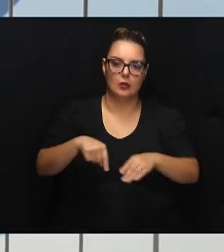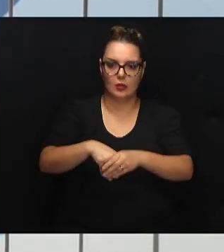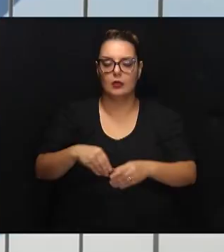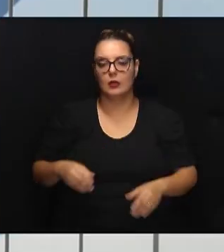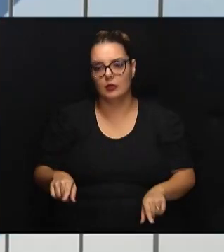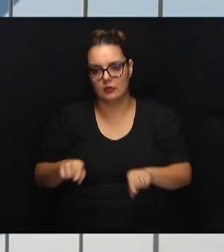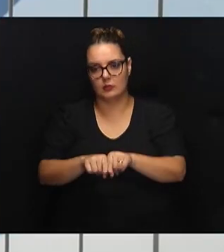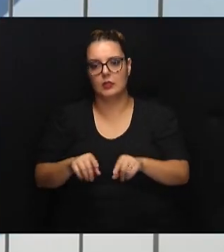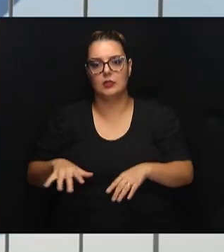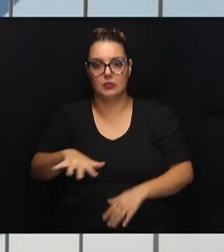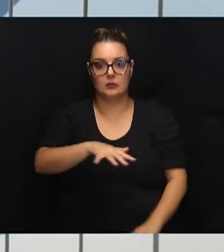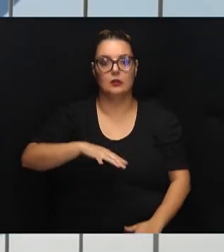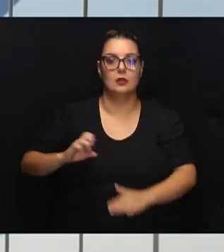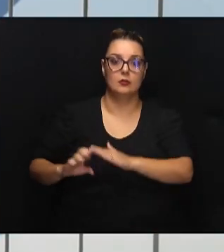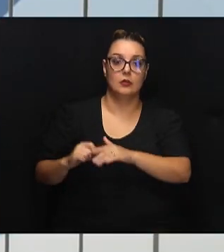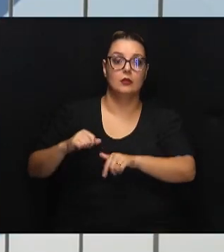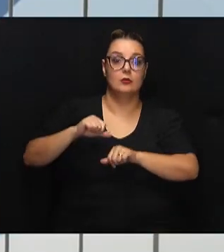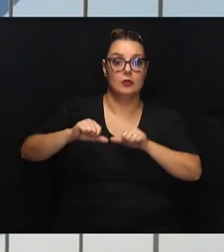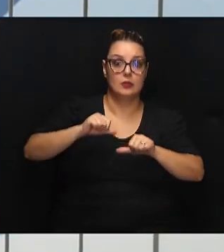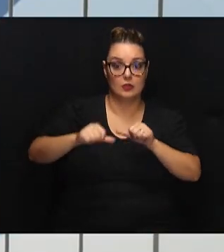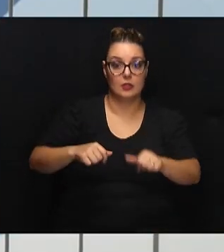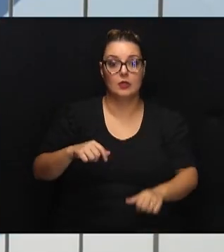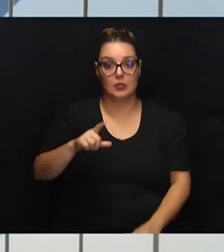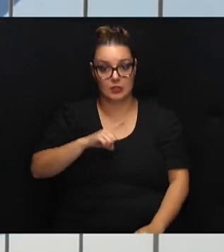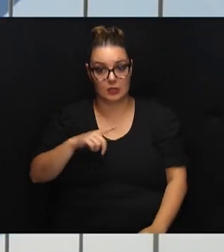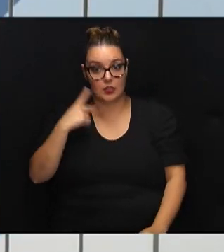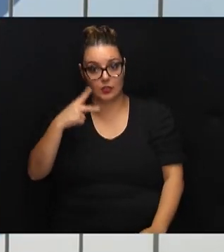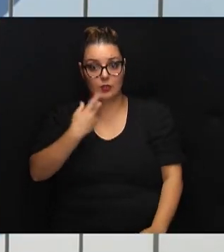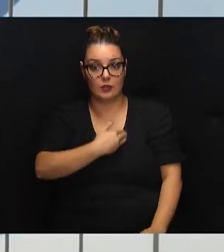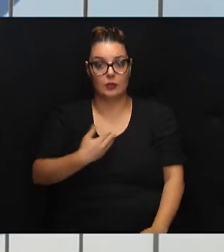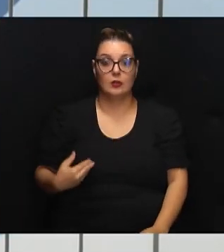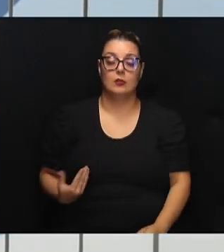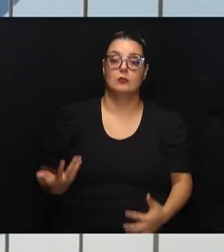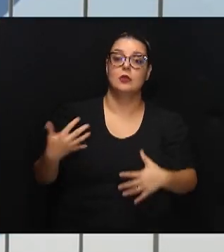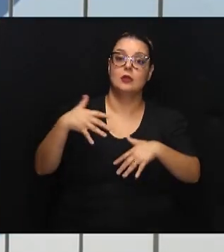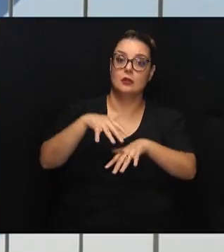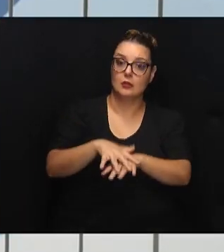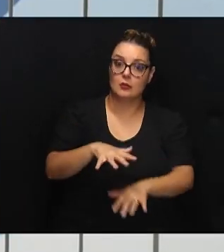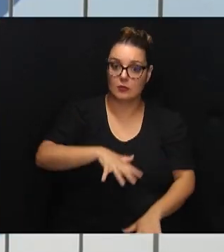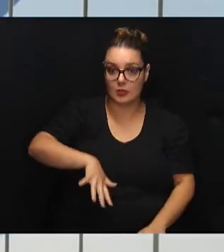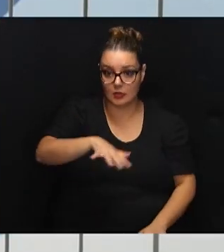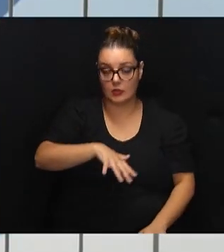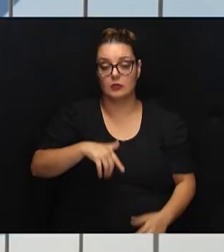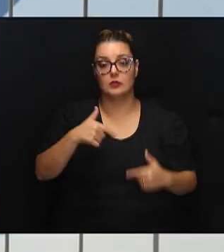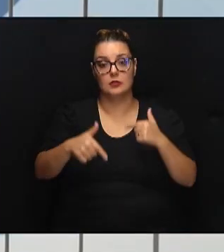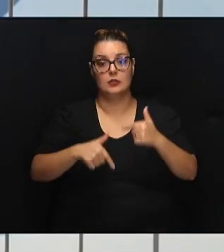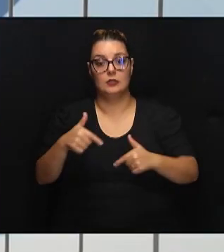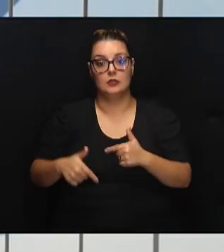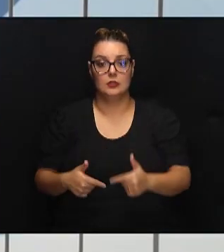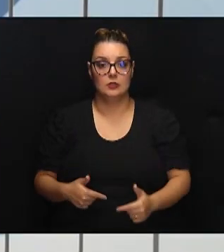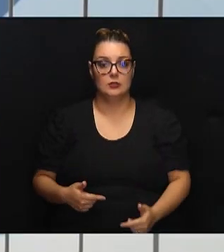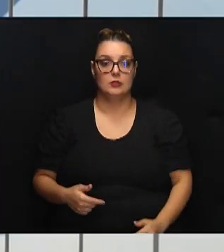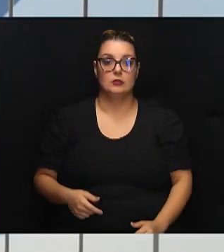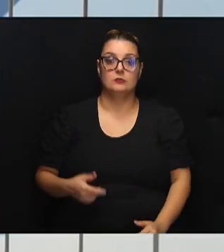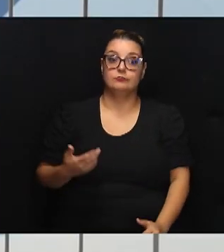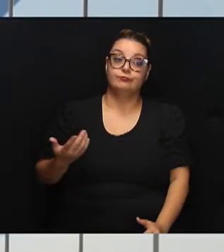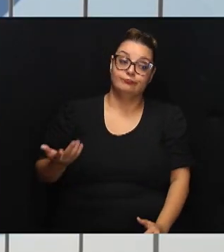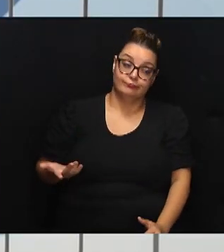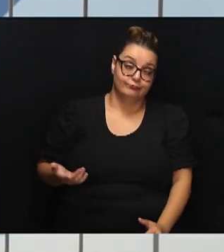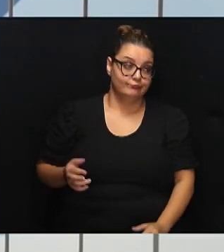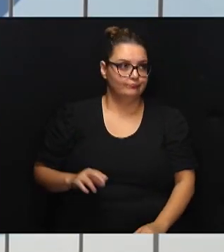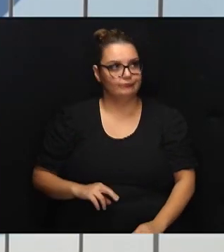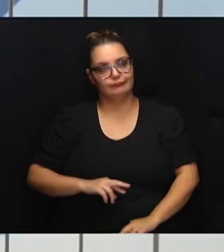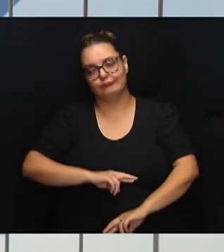empresas, que vem mudando. Hoje a gente tem política pública para inserir essas pessoas no mercado de trabalho, mas ainda há uma discrepância